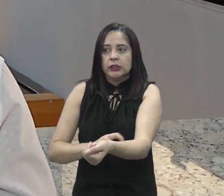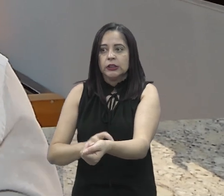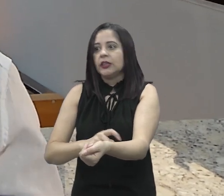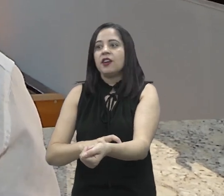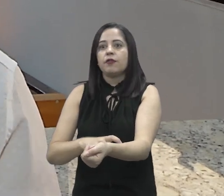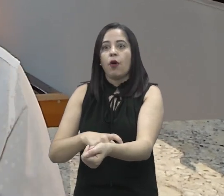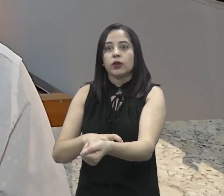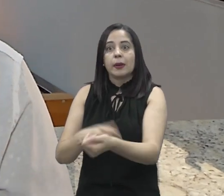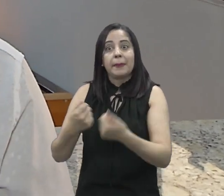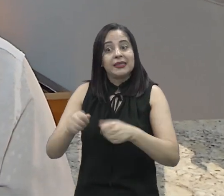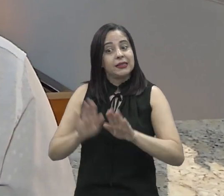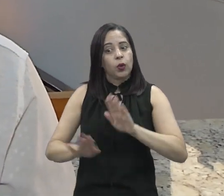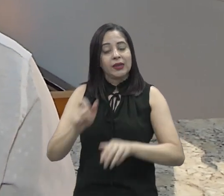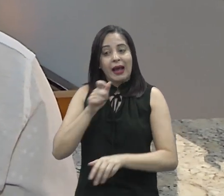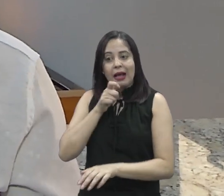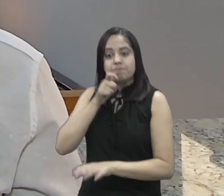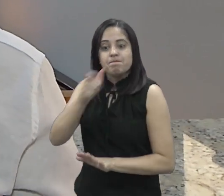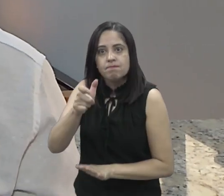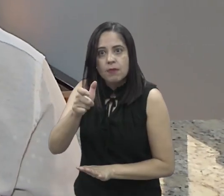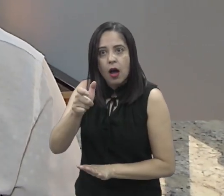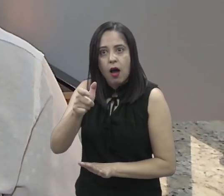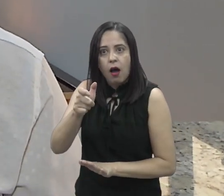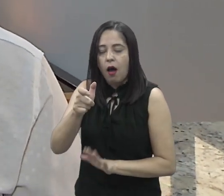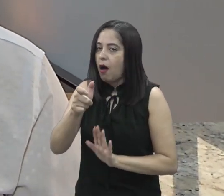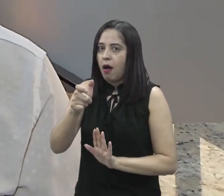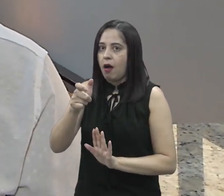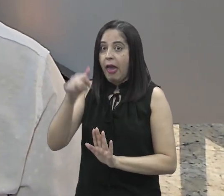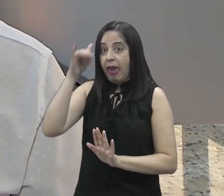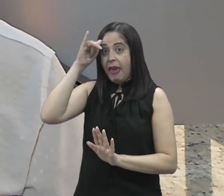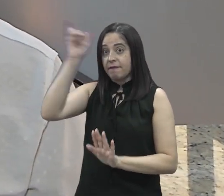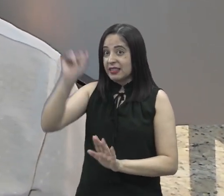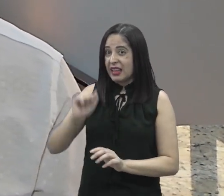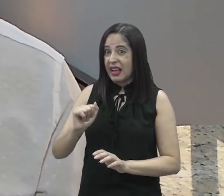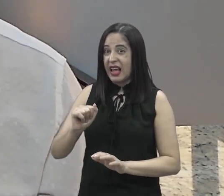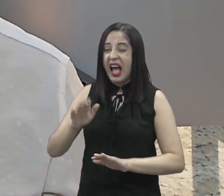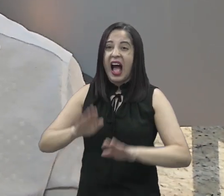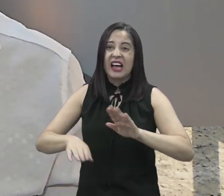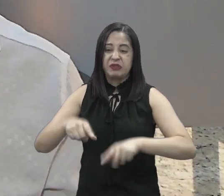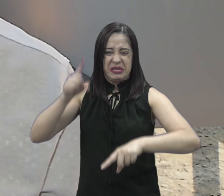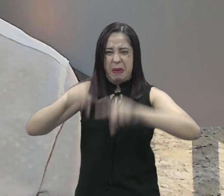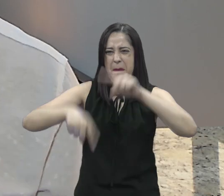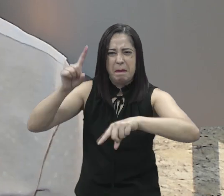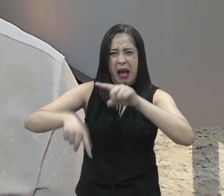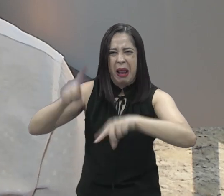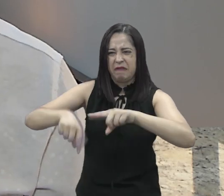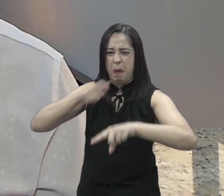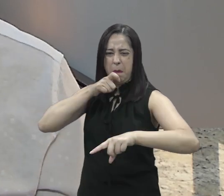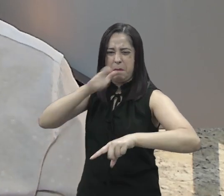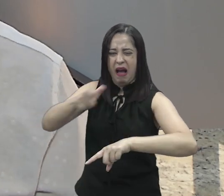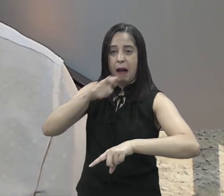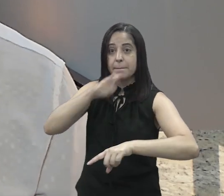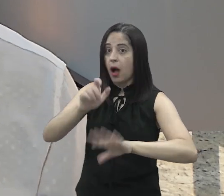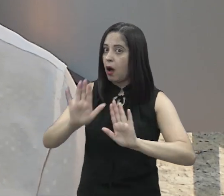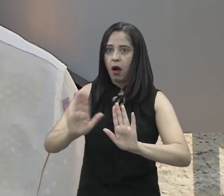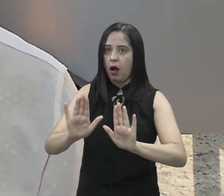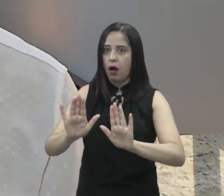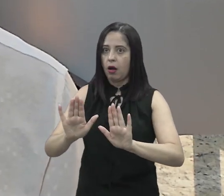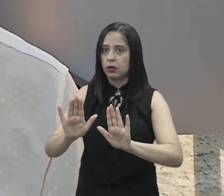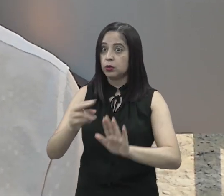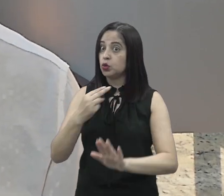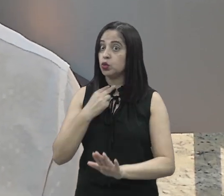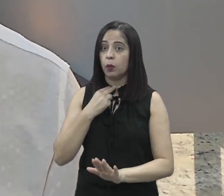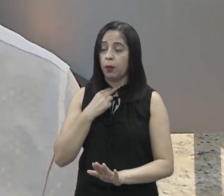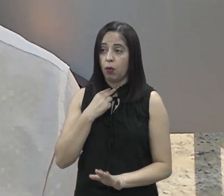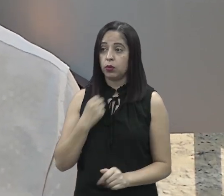da emoção, a questão das ofensas, né, ao colega, de algum palavreado de baixo calão, por exemplo, alguma